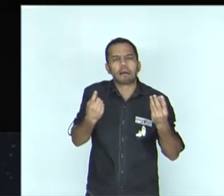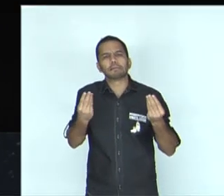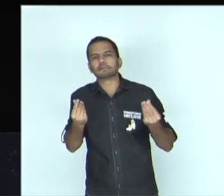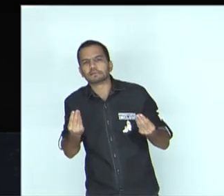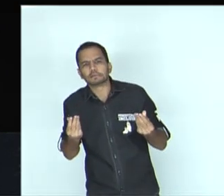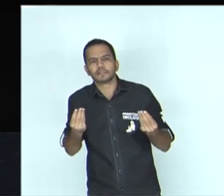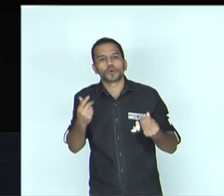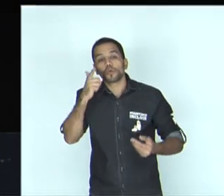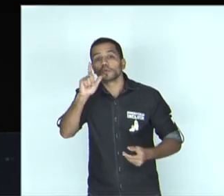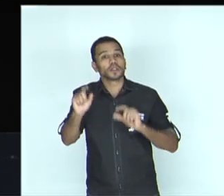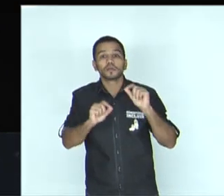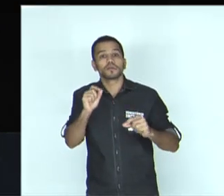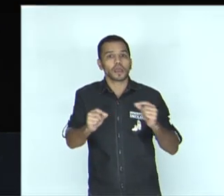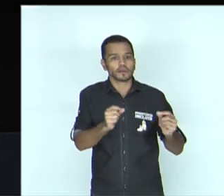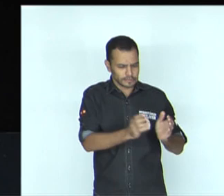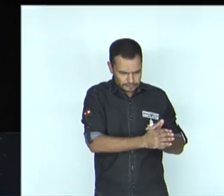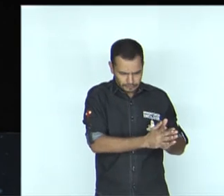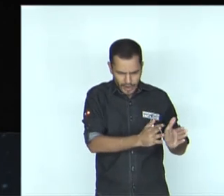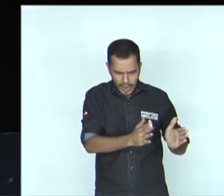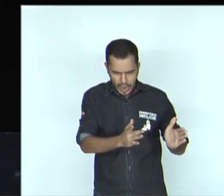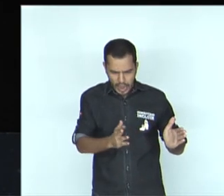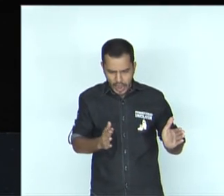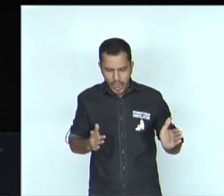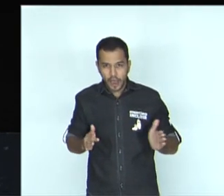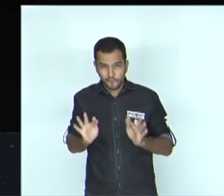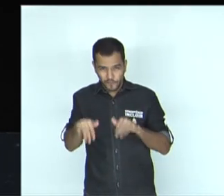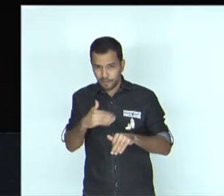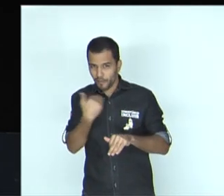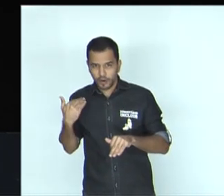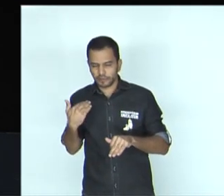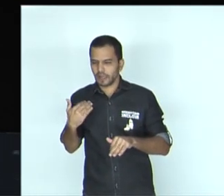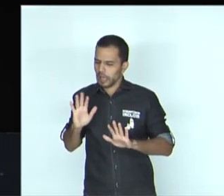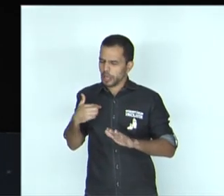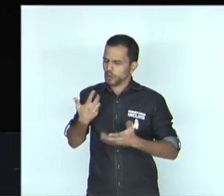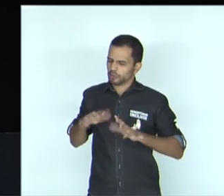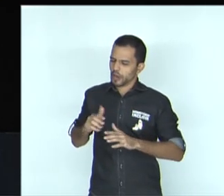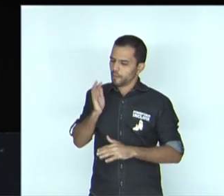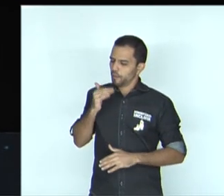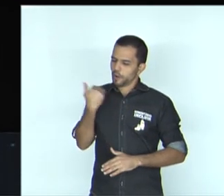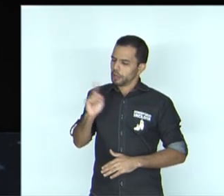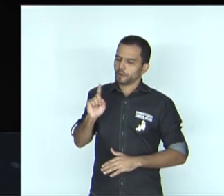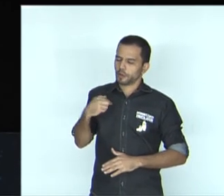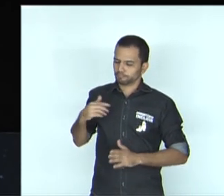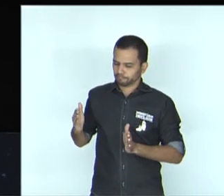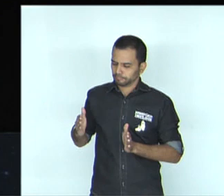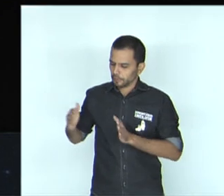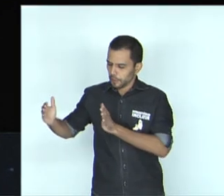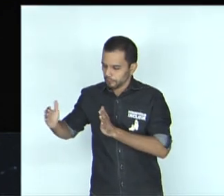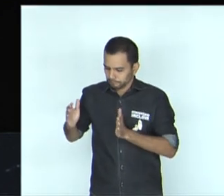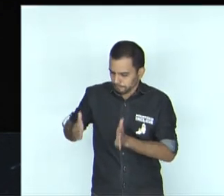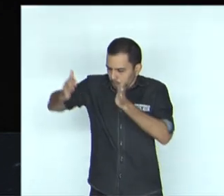pode acrescentar uma hora que seja a sua vida. Uma hora. Tem versões que fala